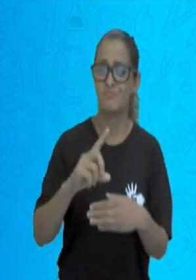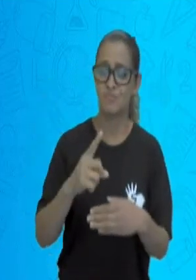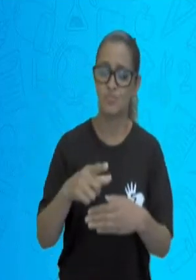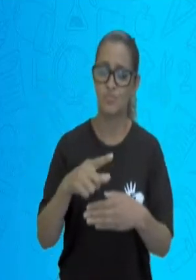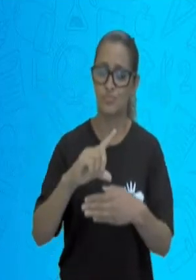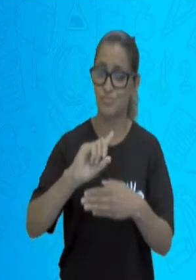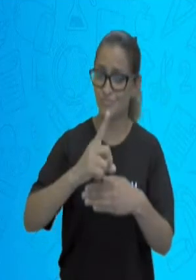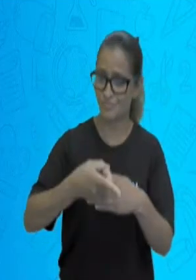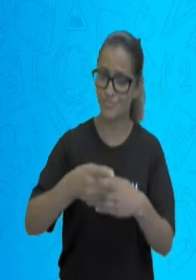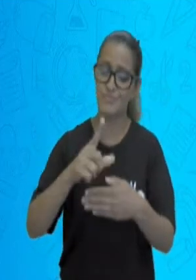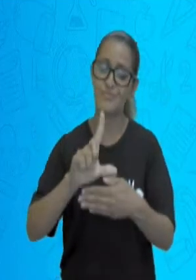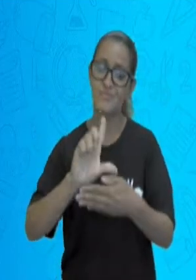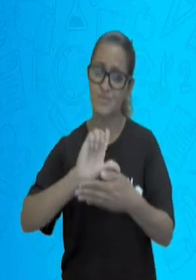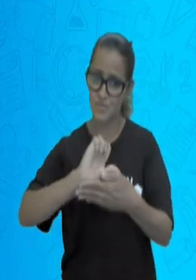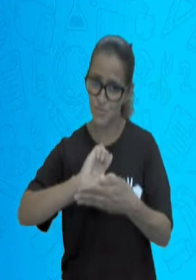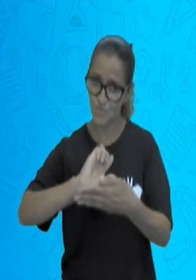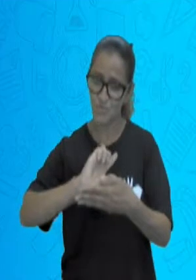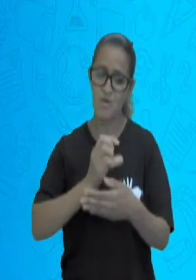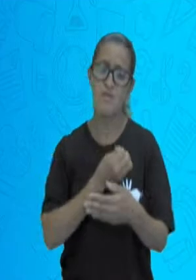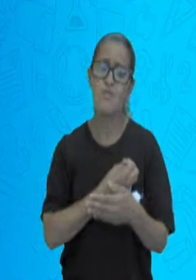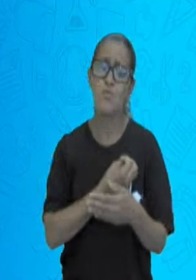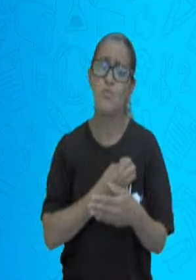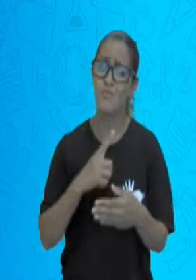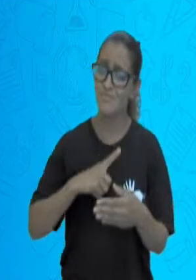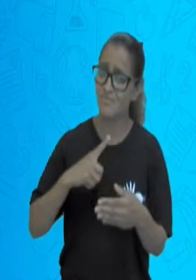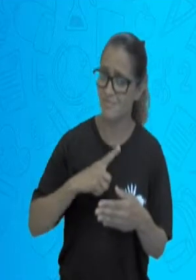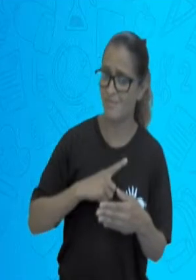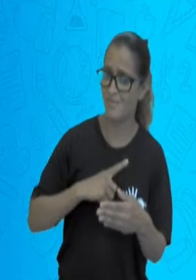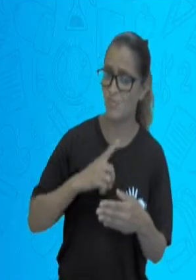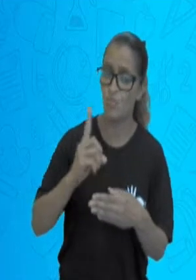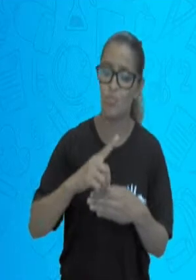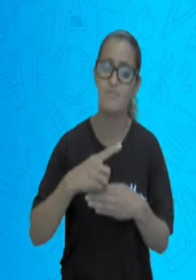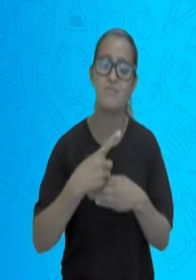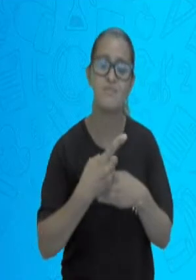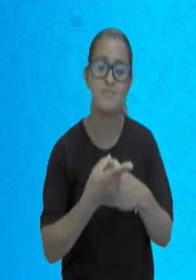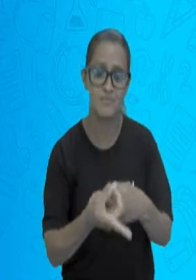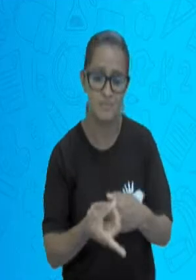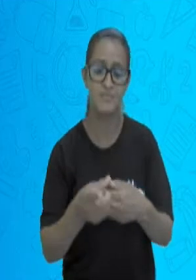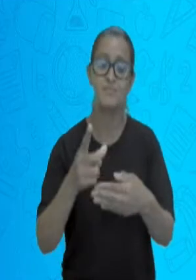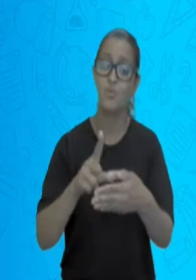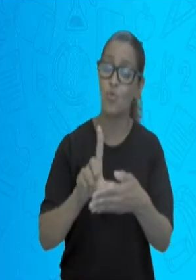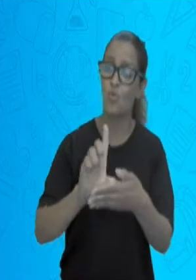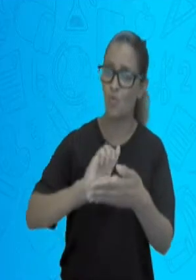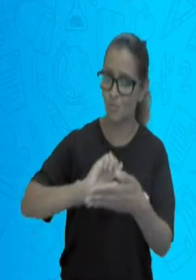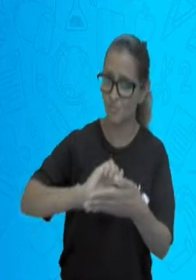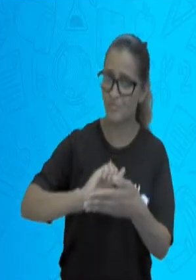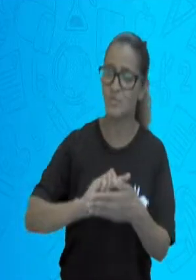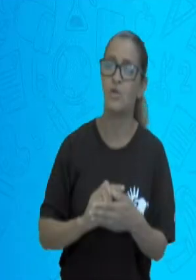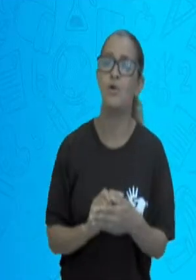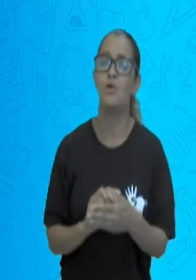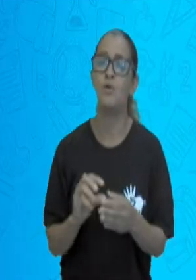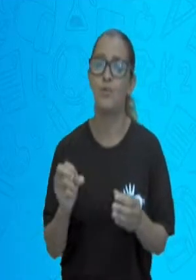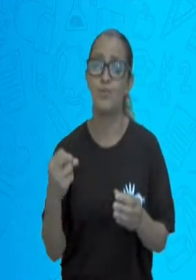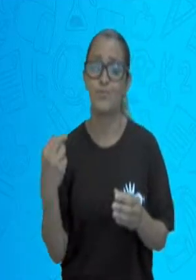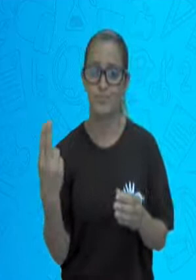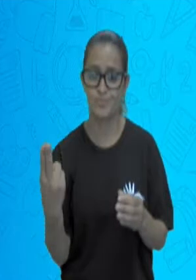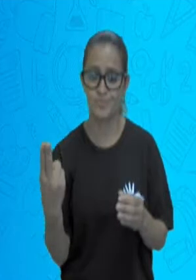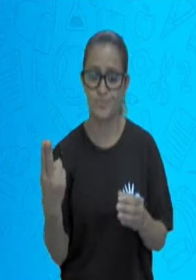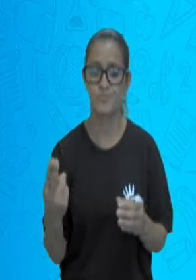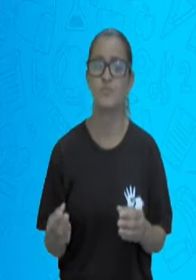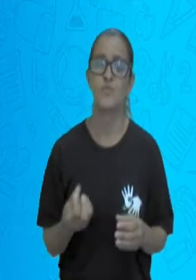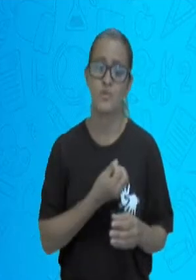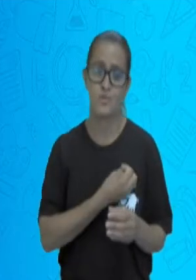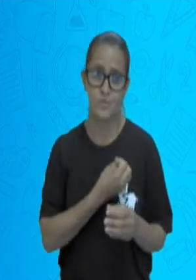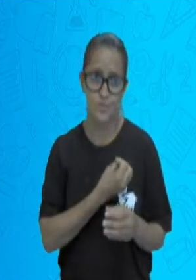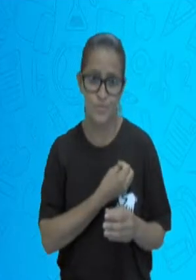Todo número natural tem um sucessor, ou seja, um número que contém uma unidade a mais